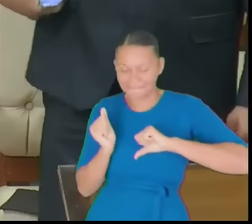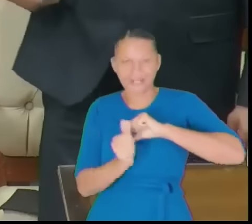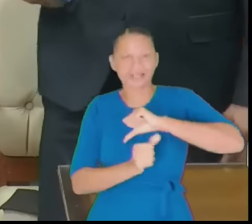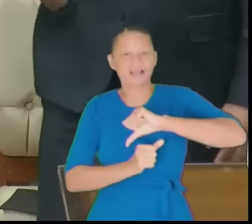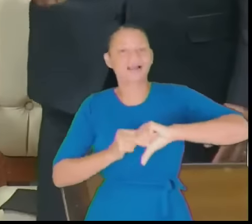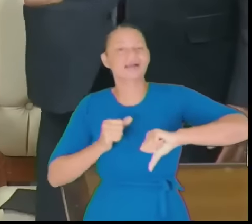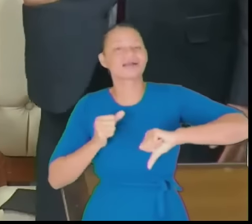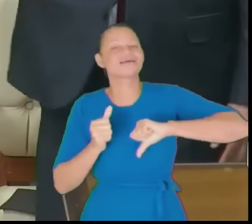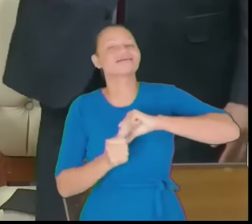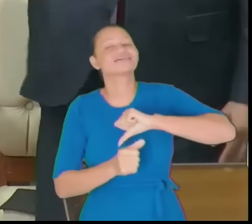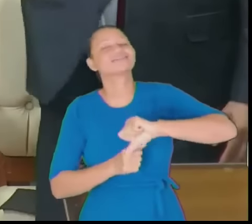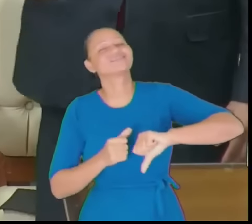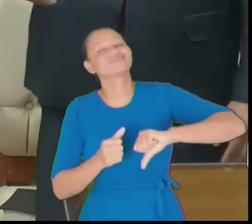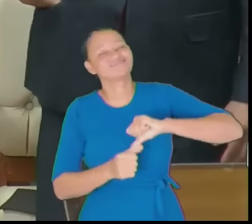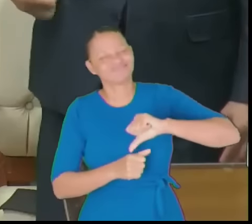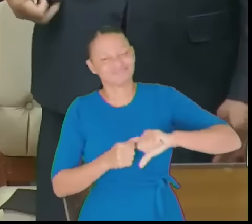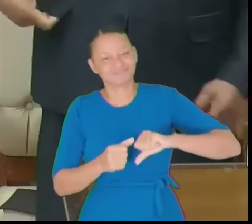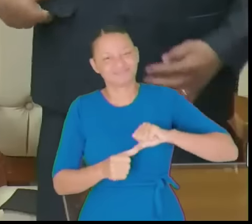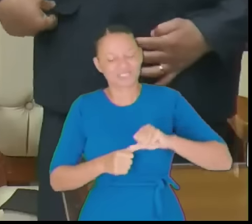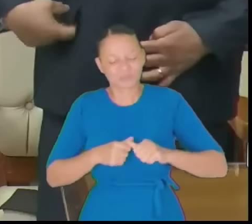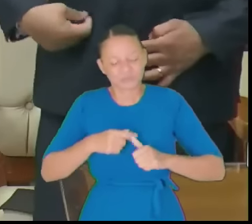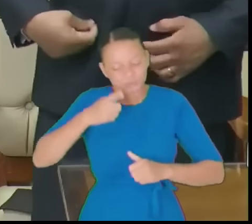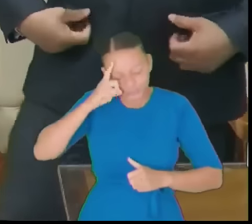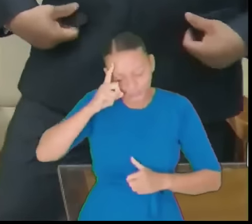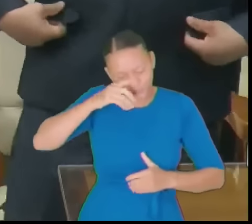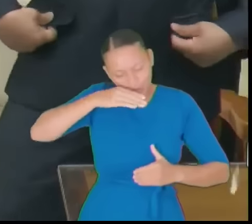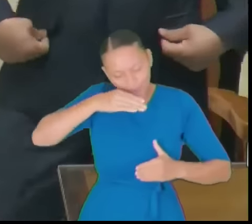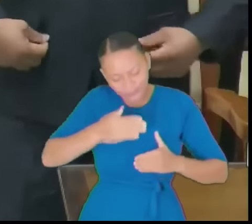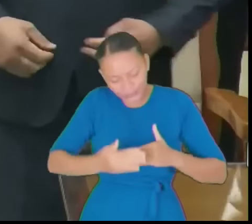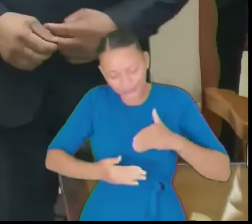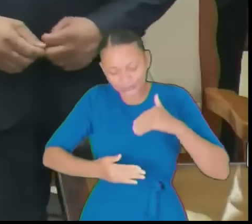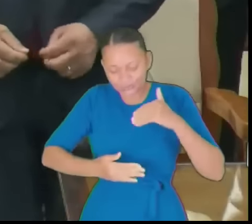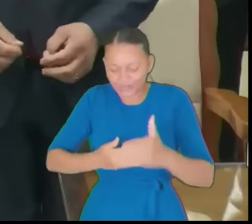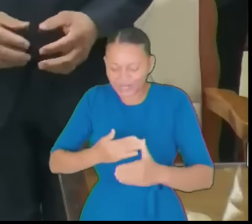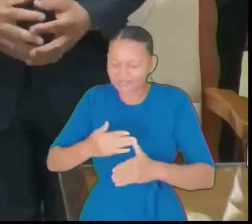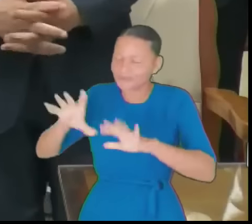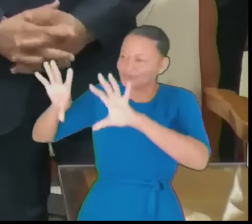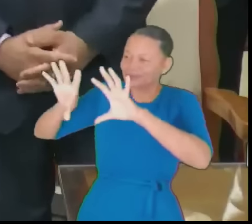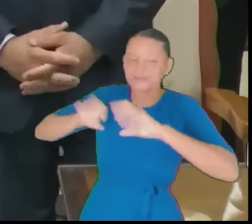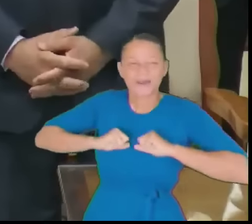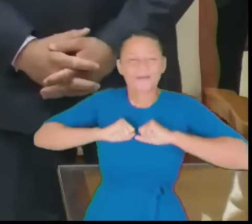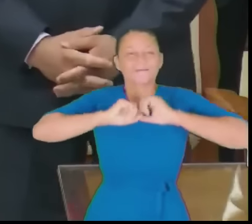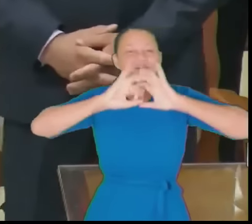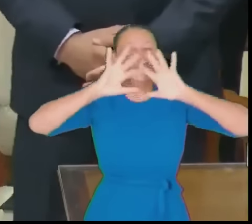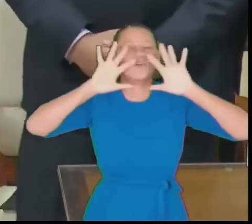transformada. Cada dia a glória vai brilhando mais.